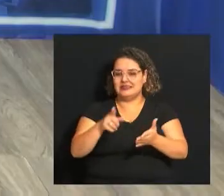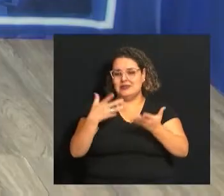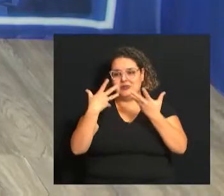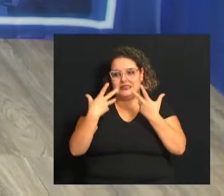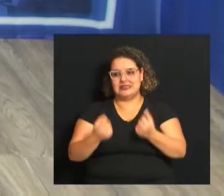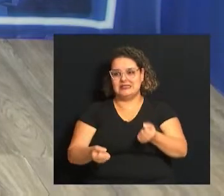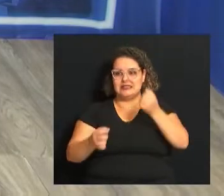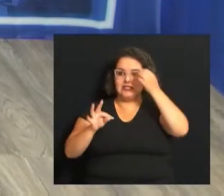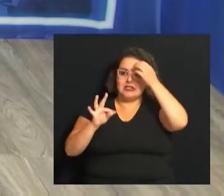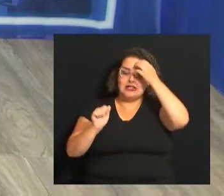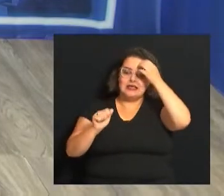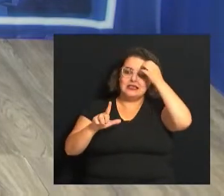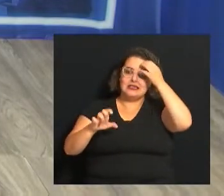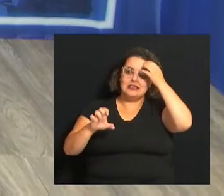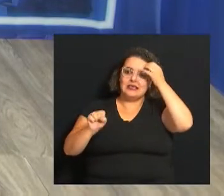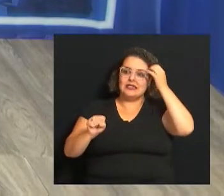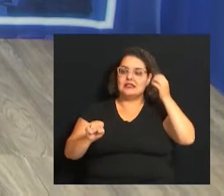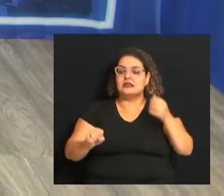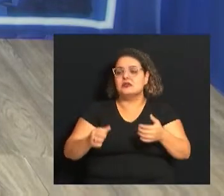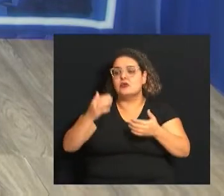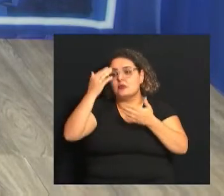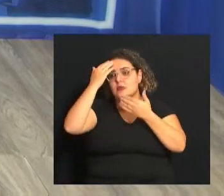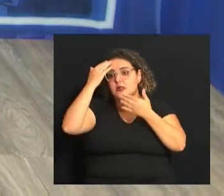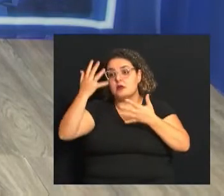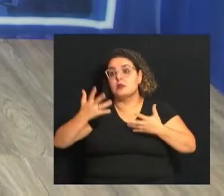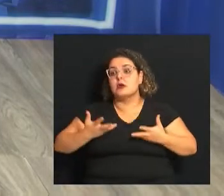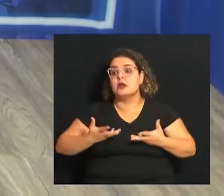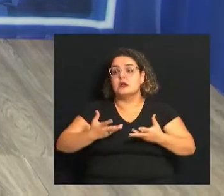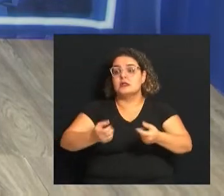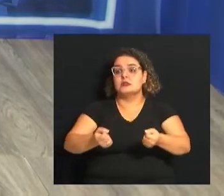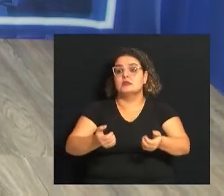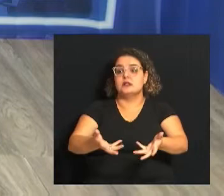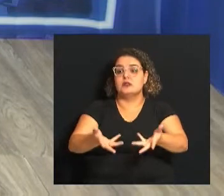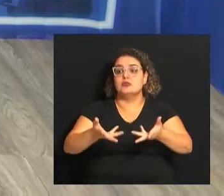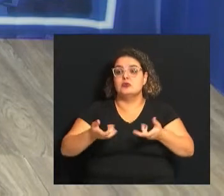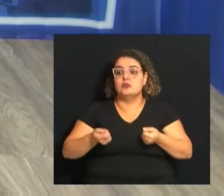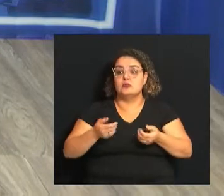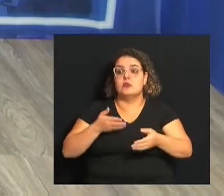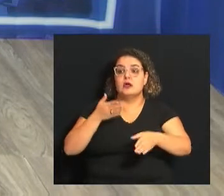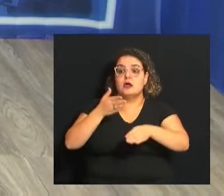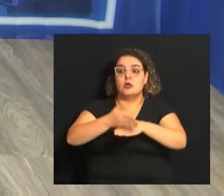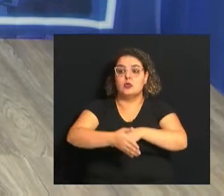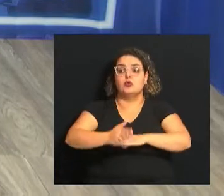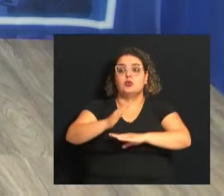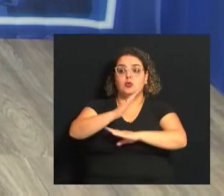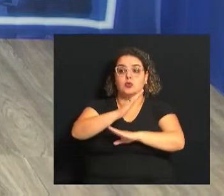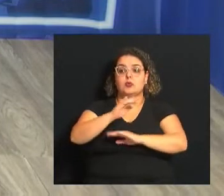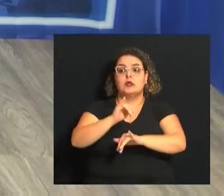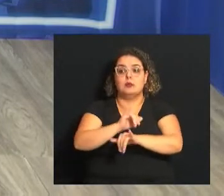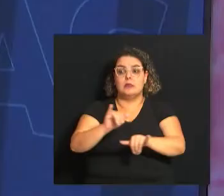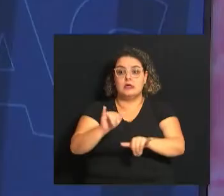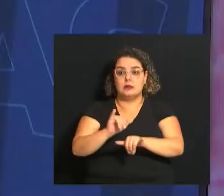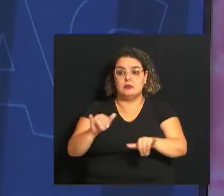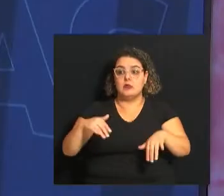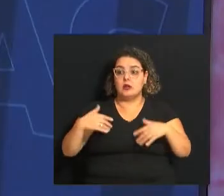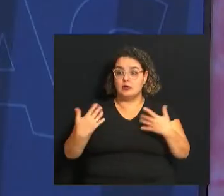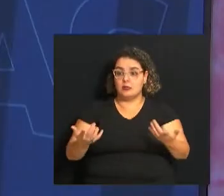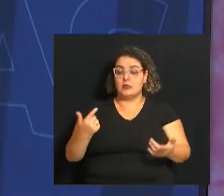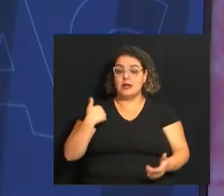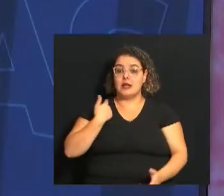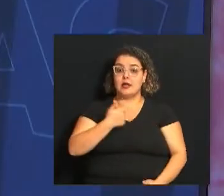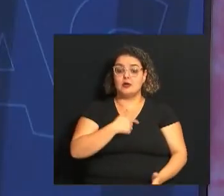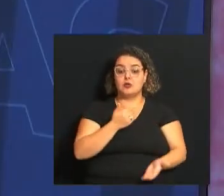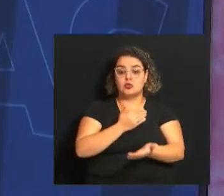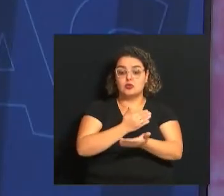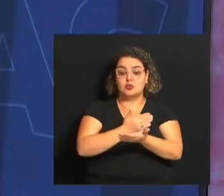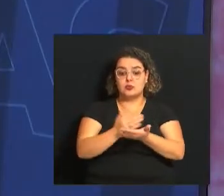Thales, muito obrigado por ter aceito o convite para participar aqui do Câmara Notícia e para a gente poder